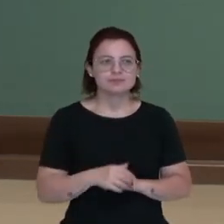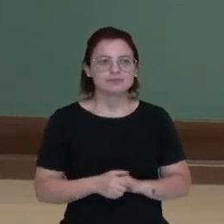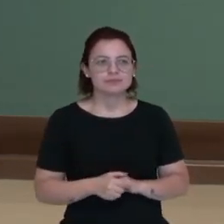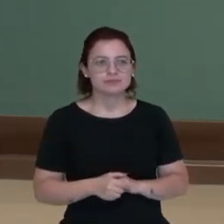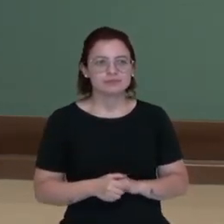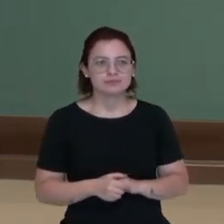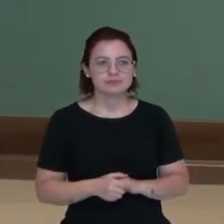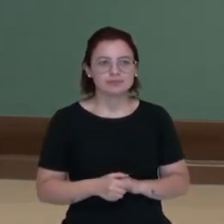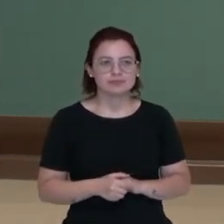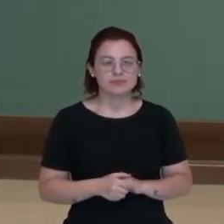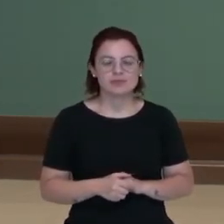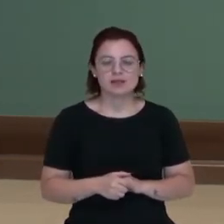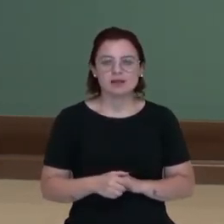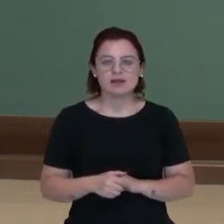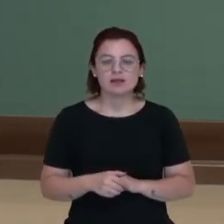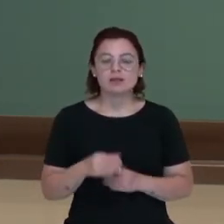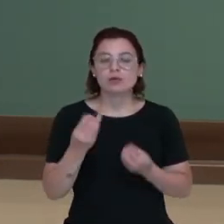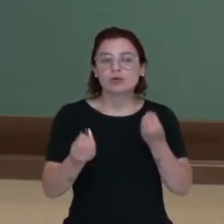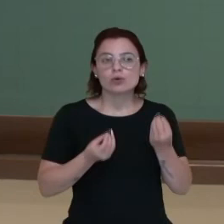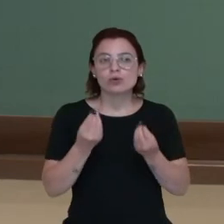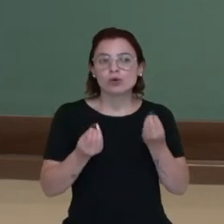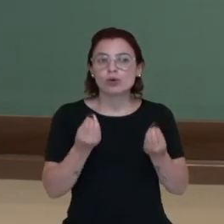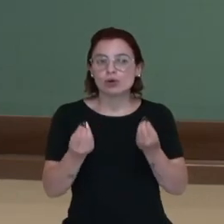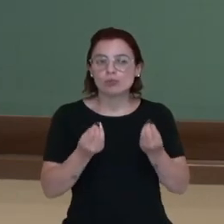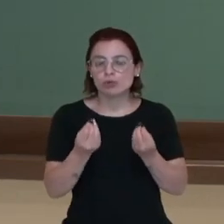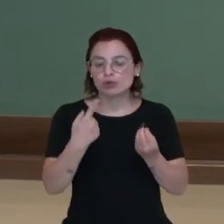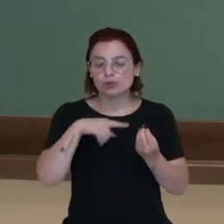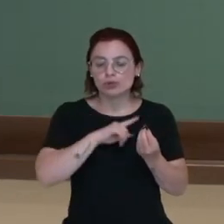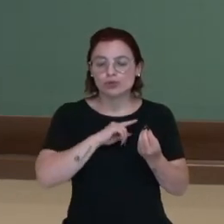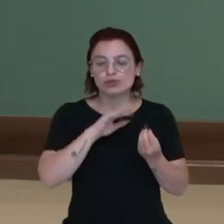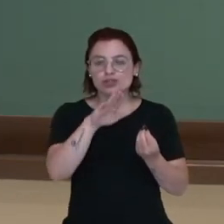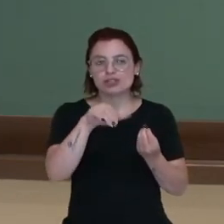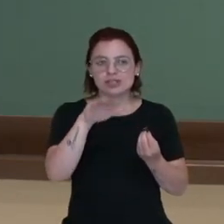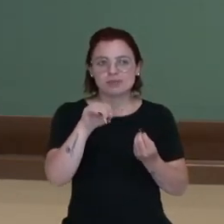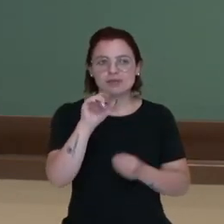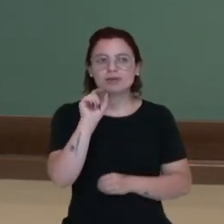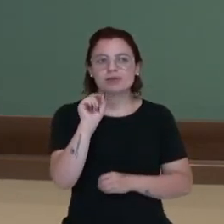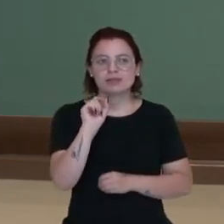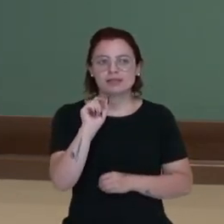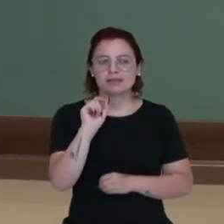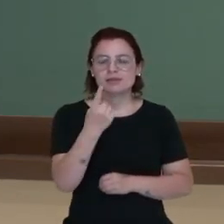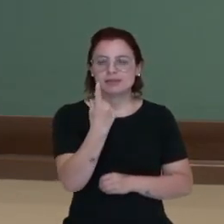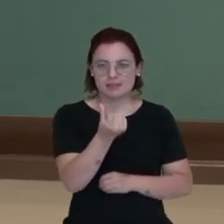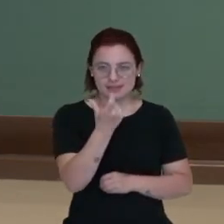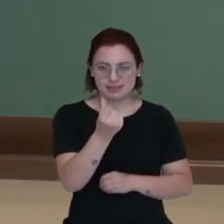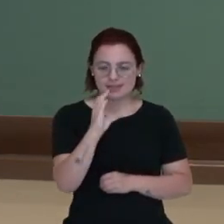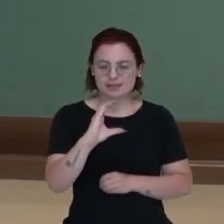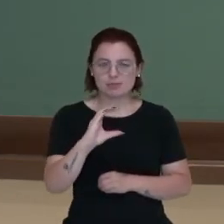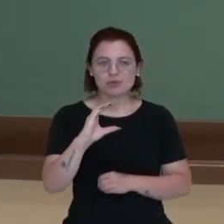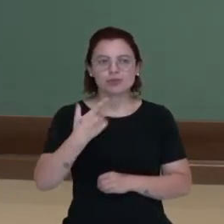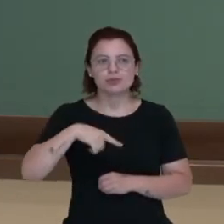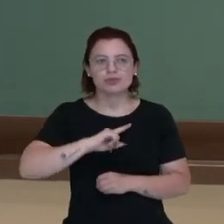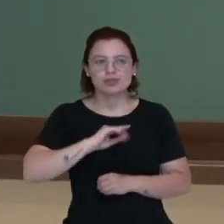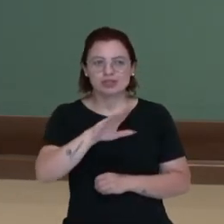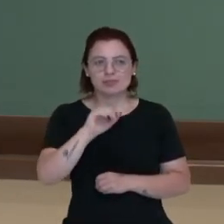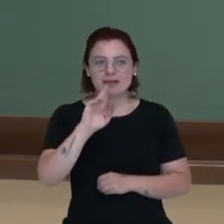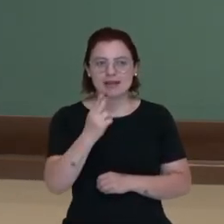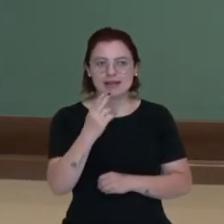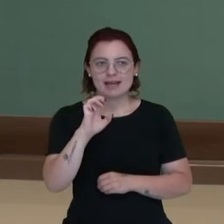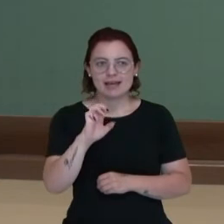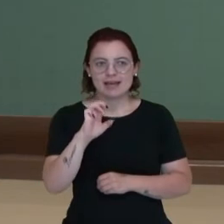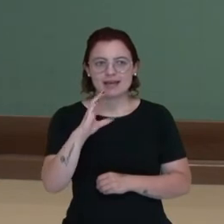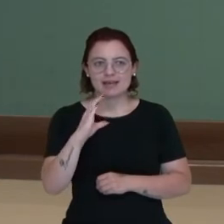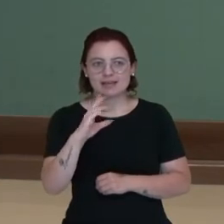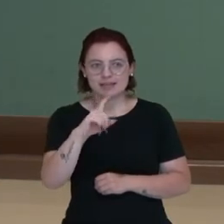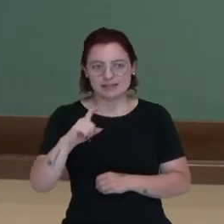o prefixo usado para 16 carbonos é hexadec. Então, o nome, ele